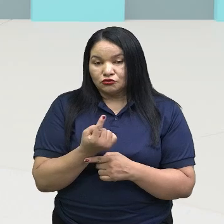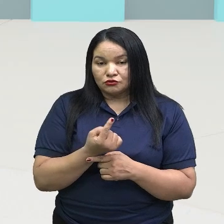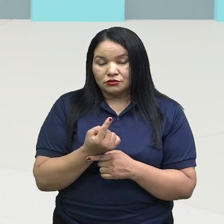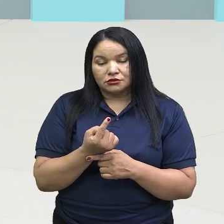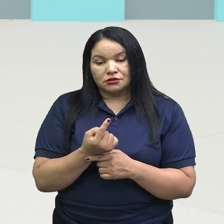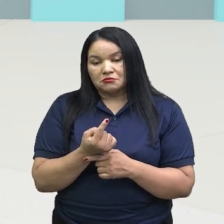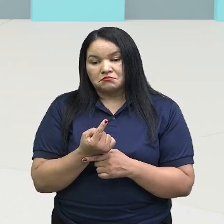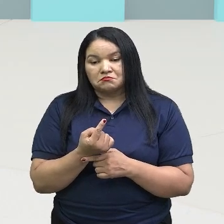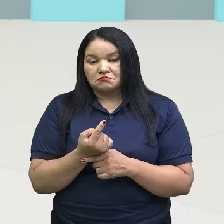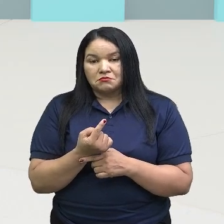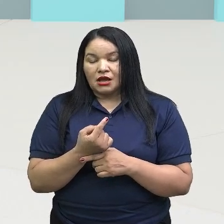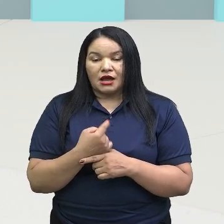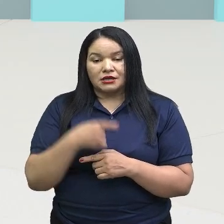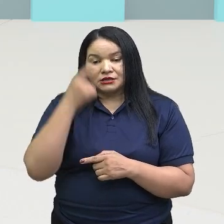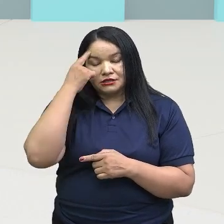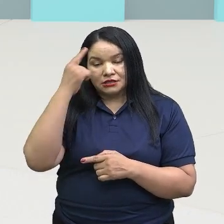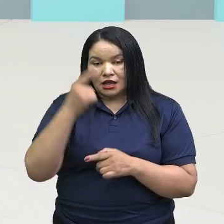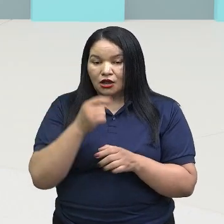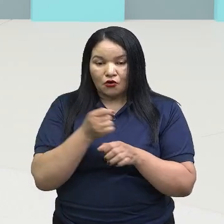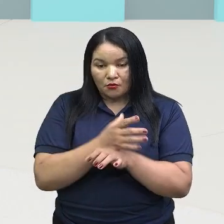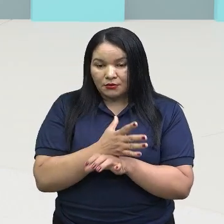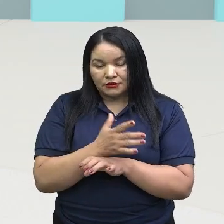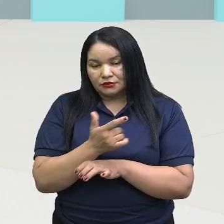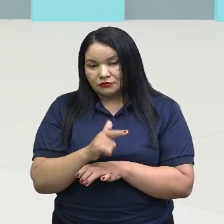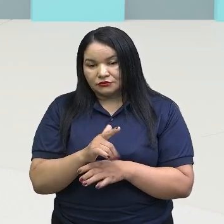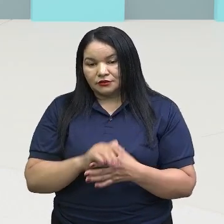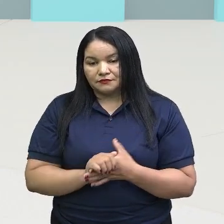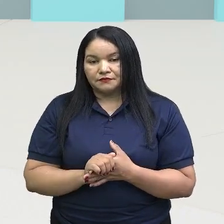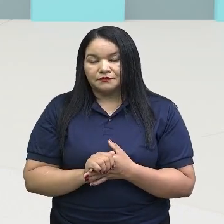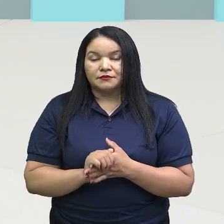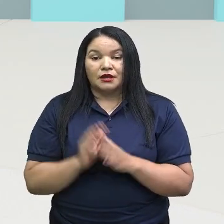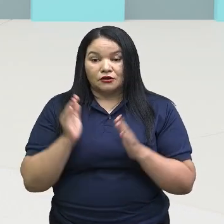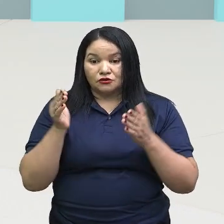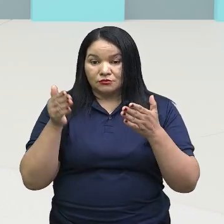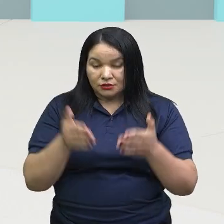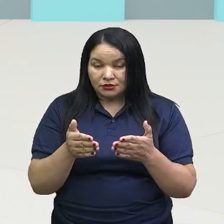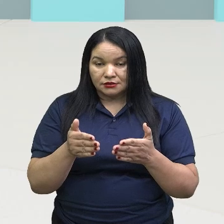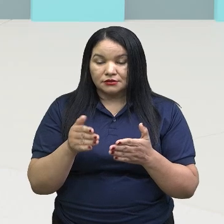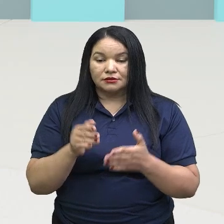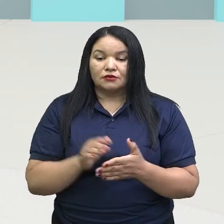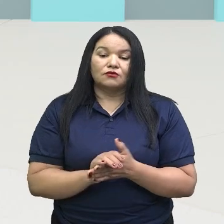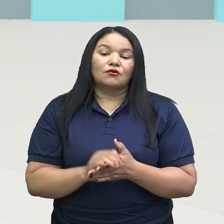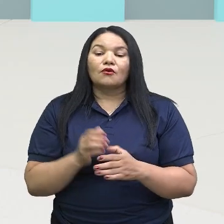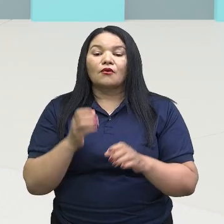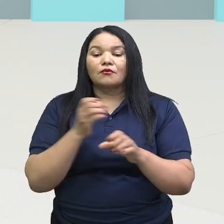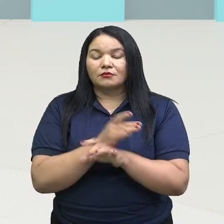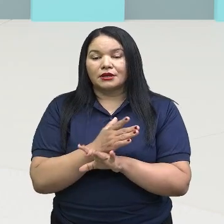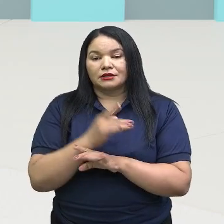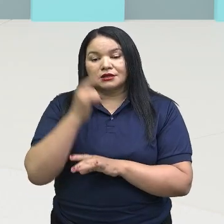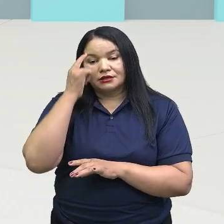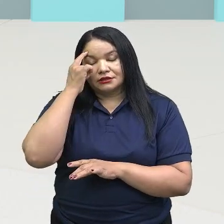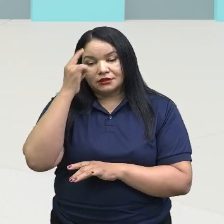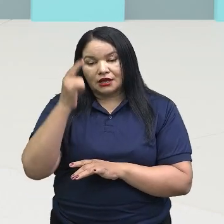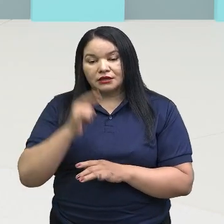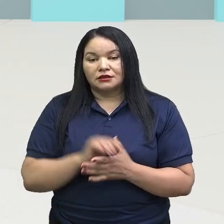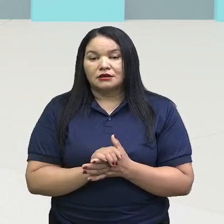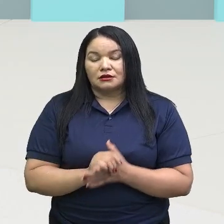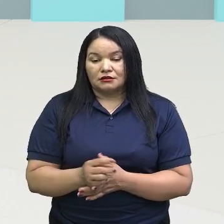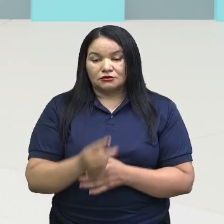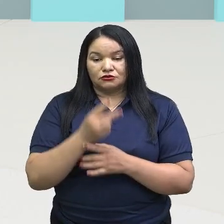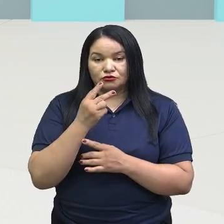não apresenta ideia completa. E, especificamente neste caso, está completando a ideia de outra